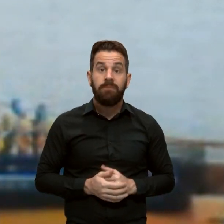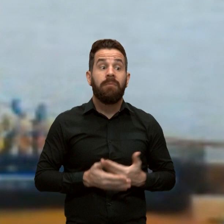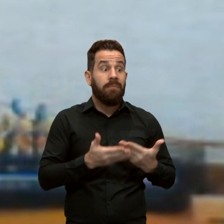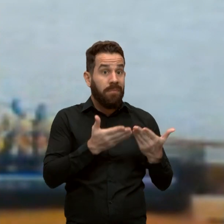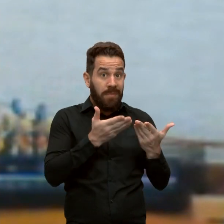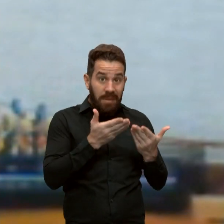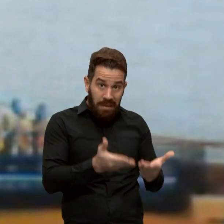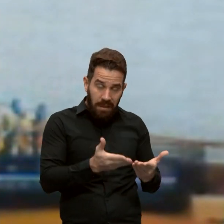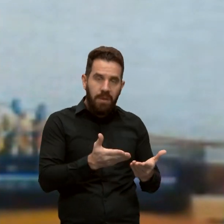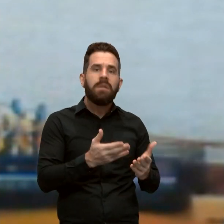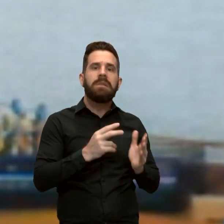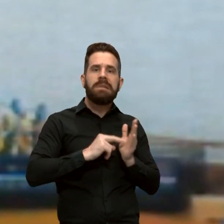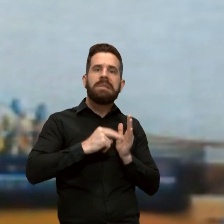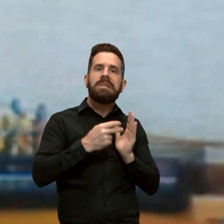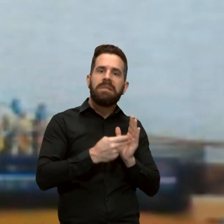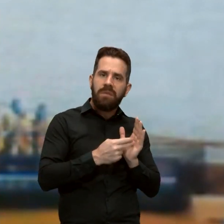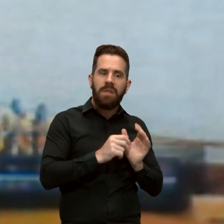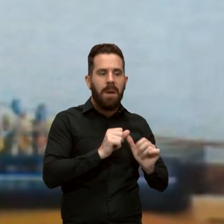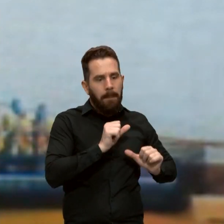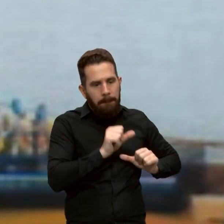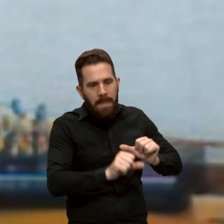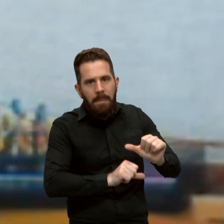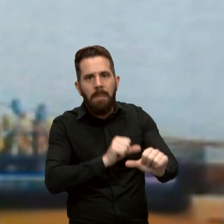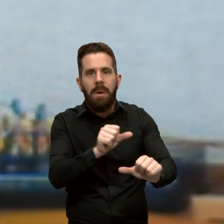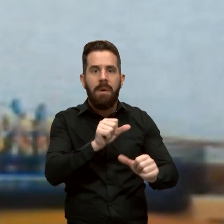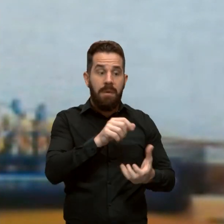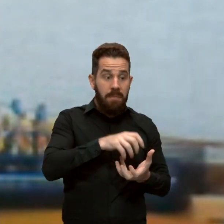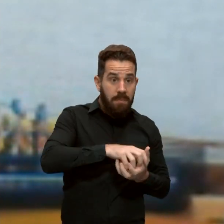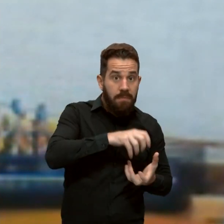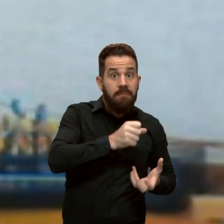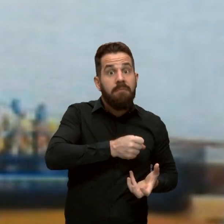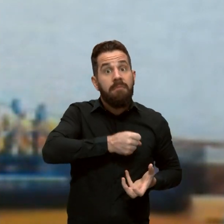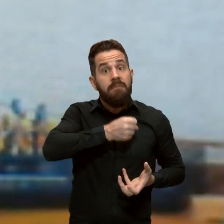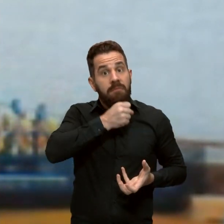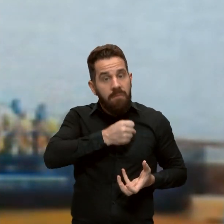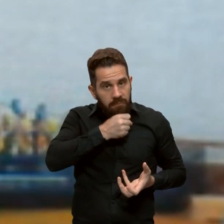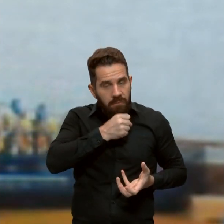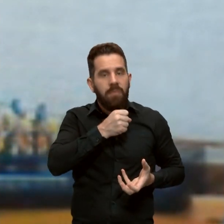o envelhecimento, e especialmente a mulher, tenha um